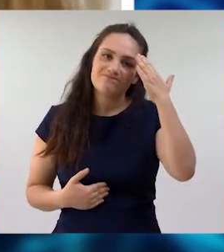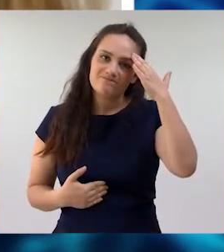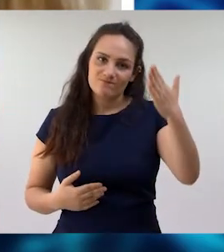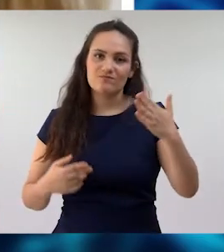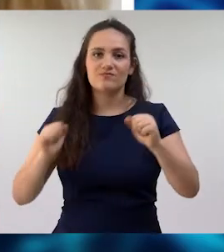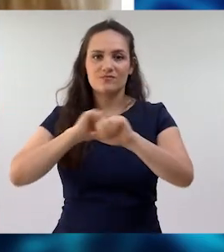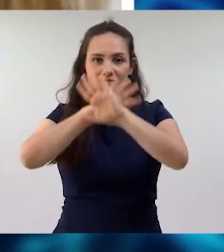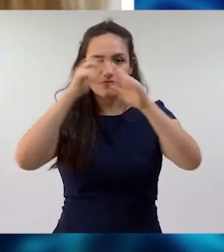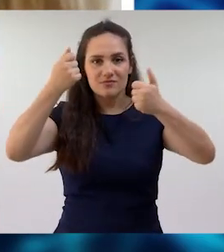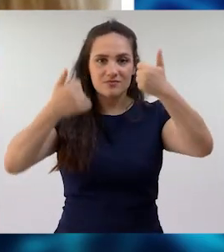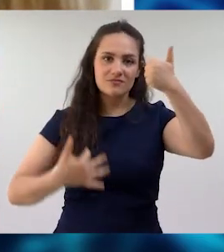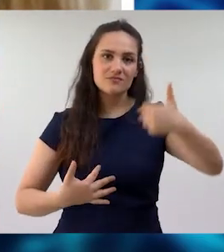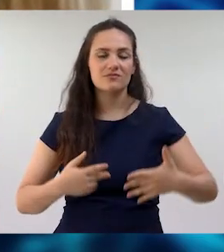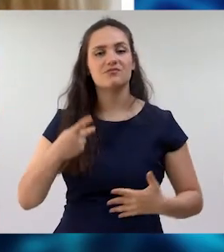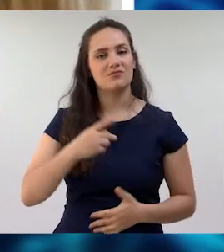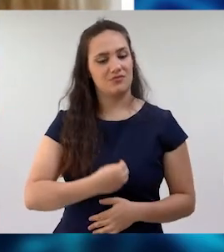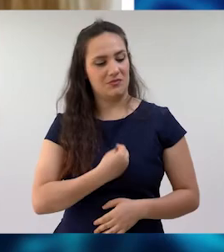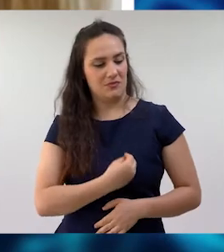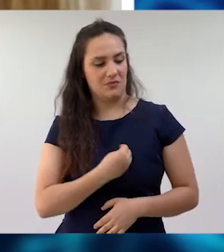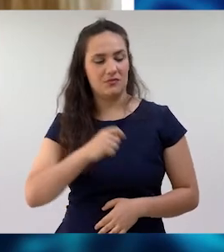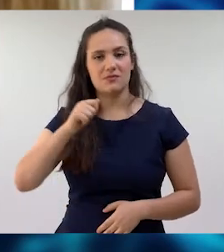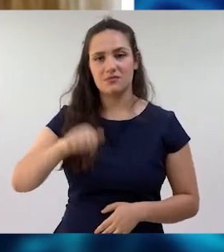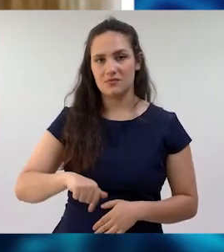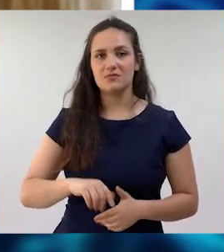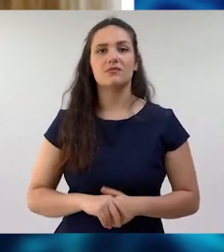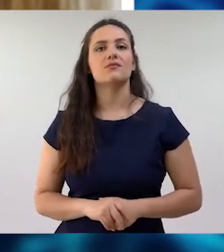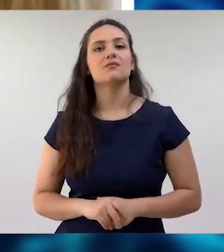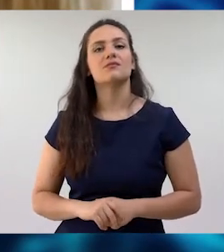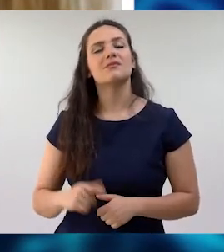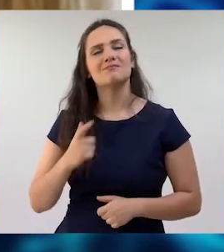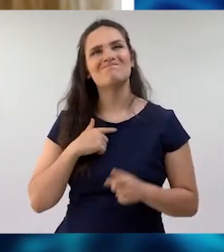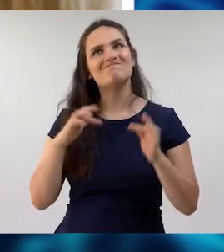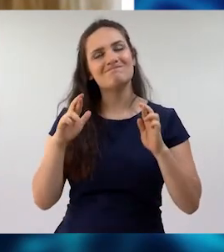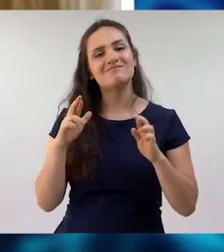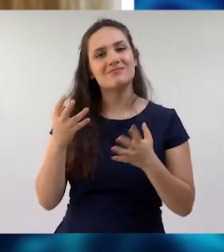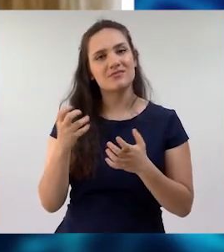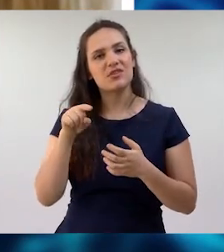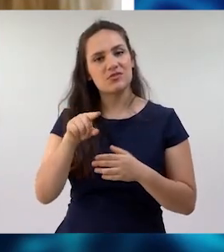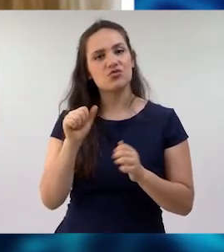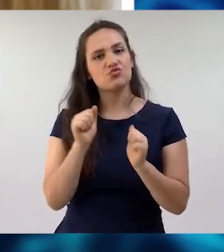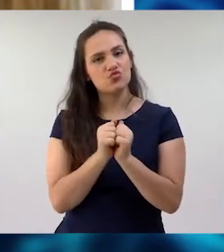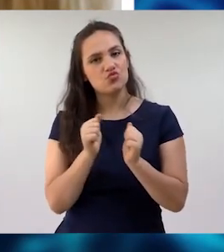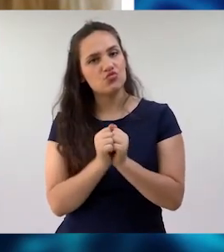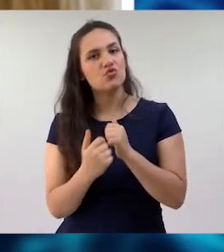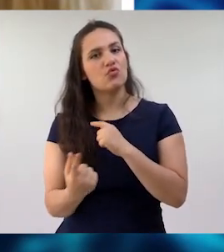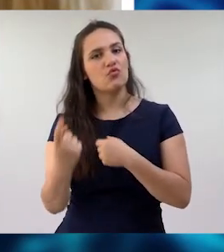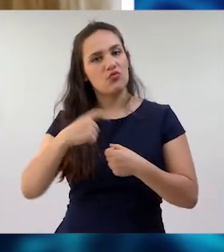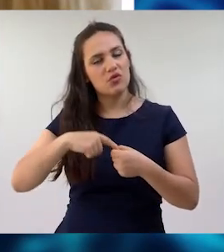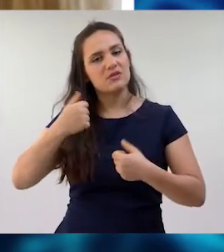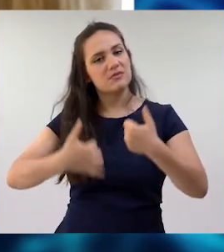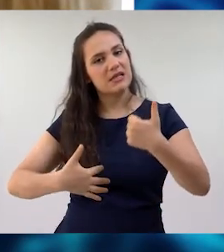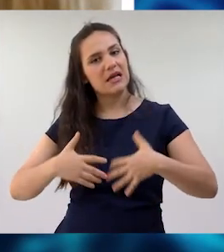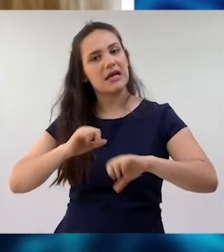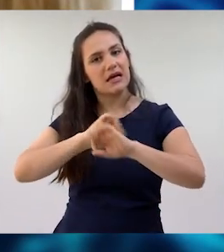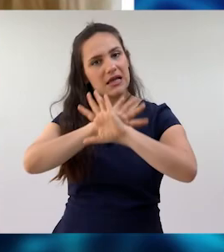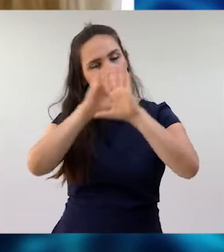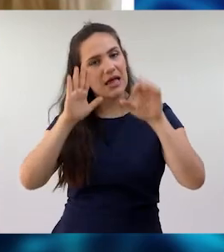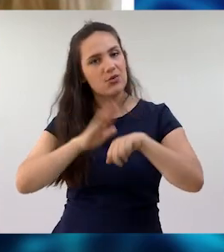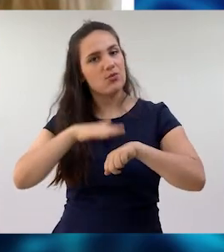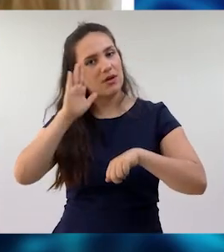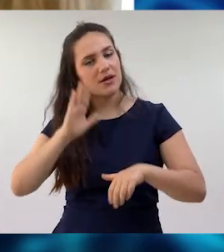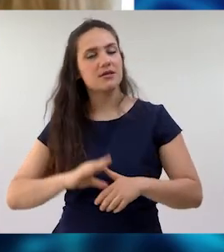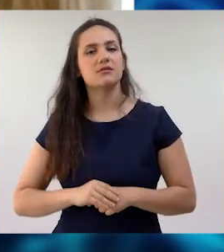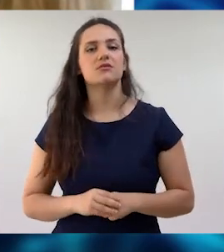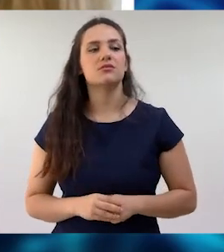muito obrigada pelos esclarecimentos, pela participação aqui no programa. Espero contar com a sua presença mais vezes para a gente